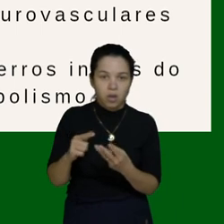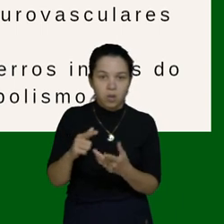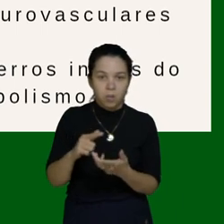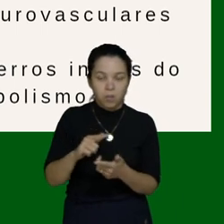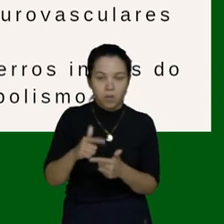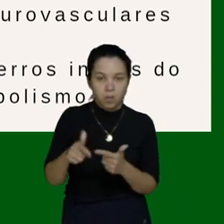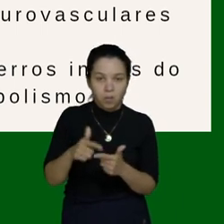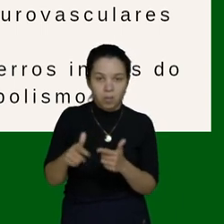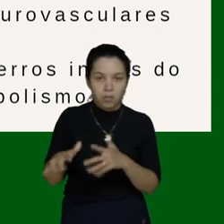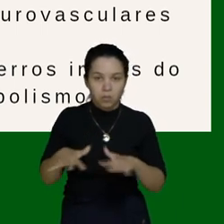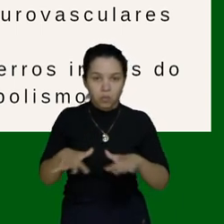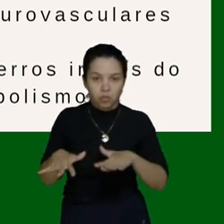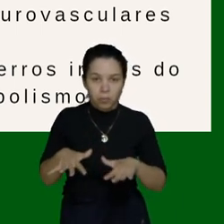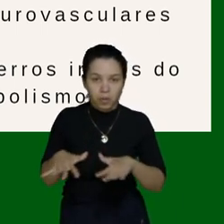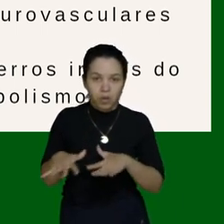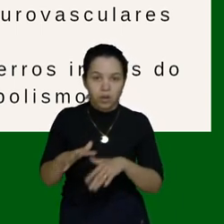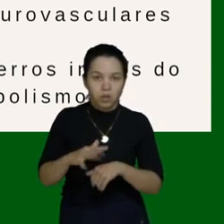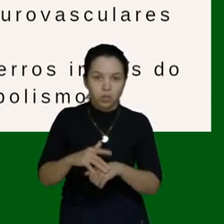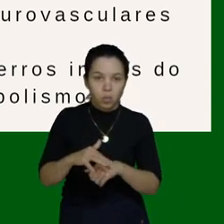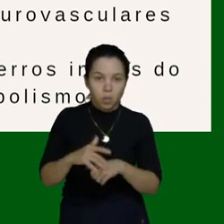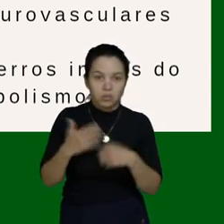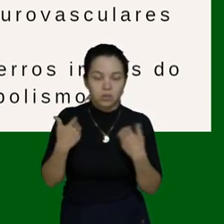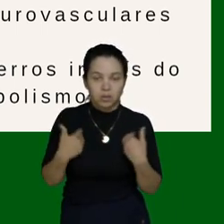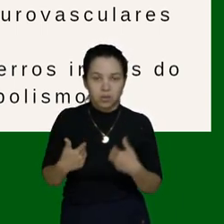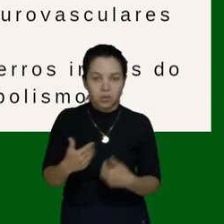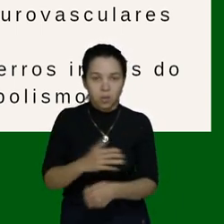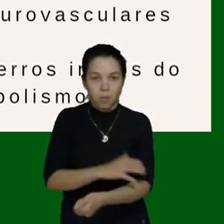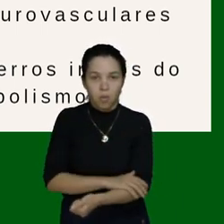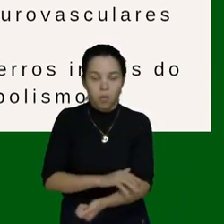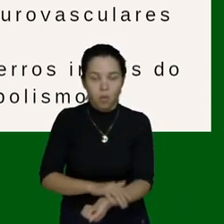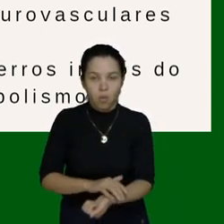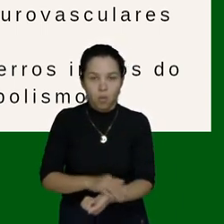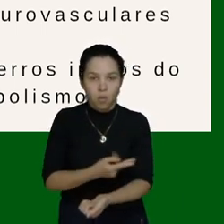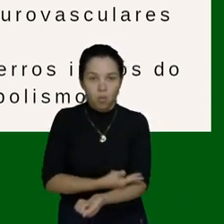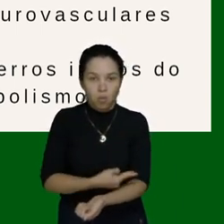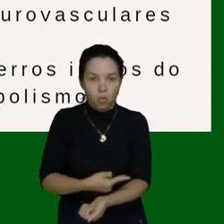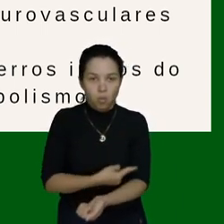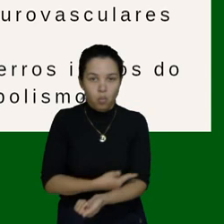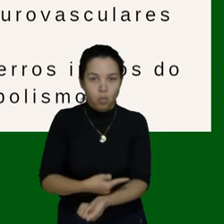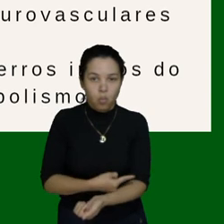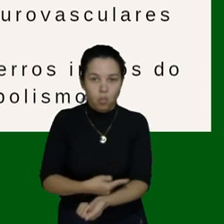movimento doenças neuromusculares e síndromes neurocutaneous